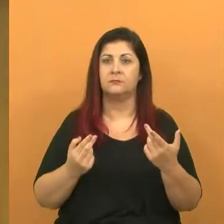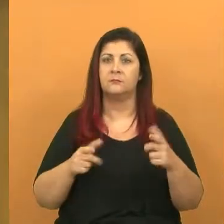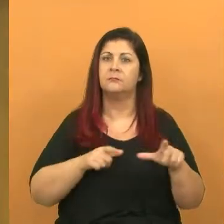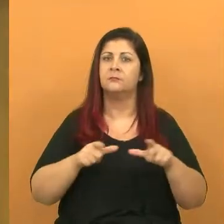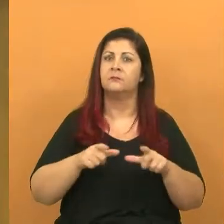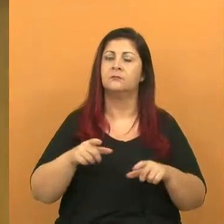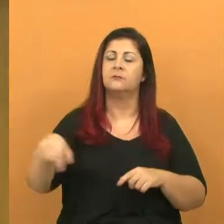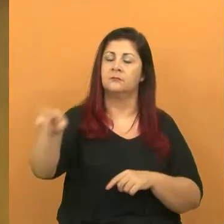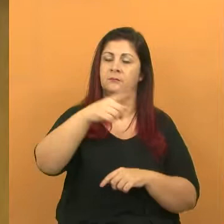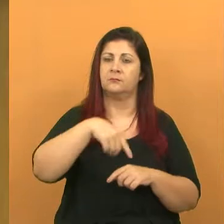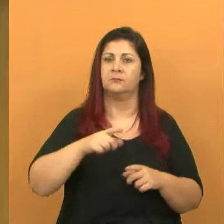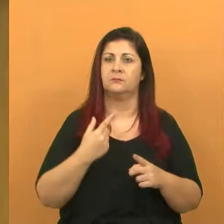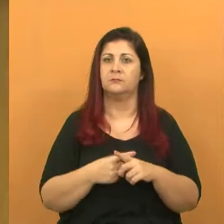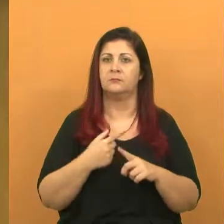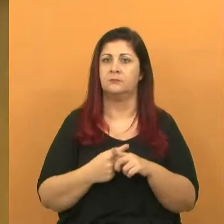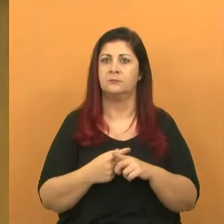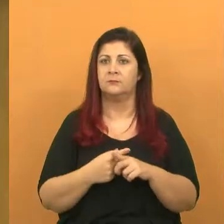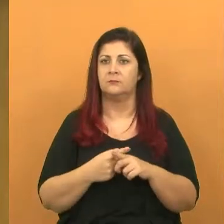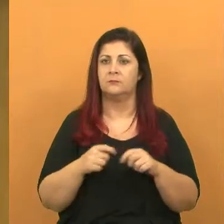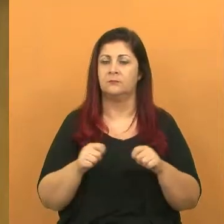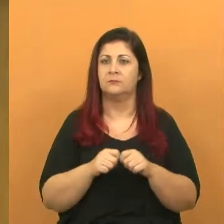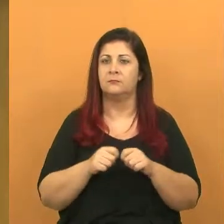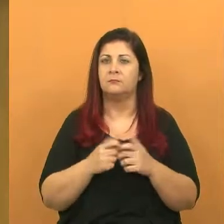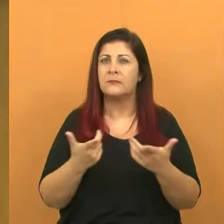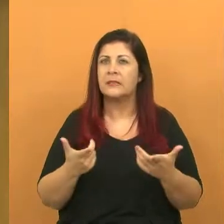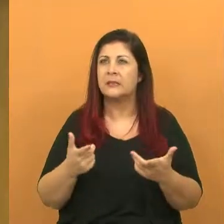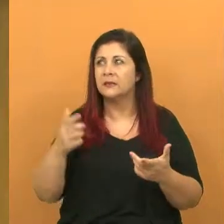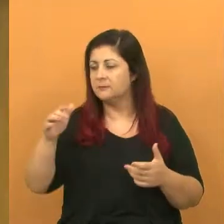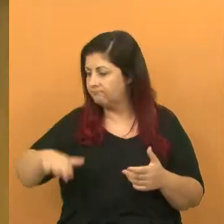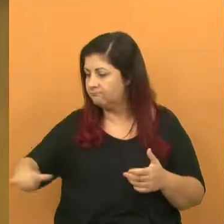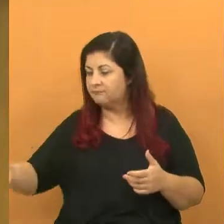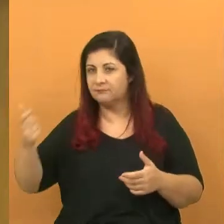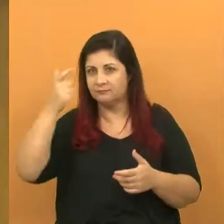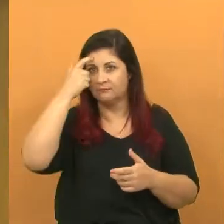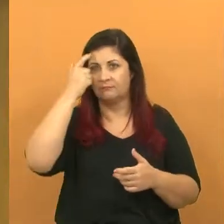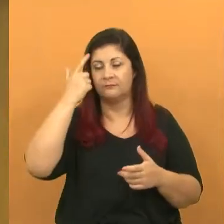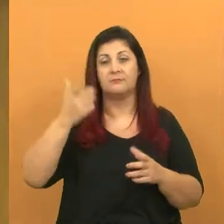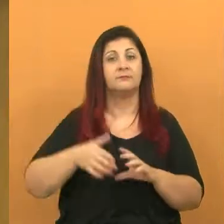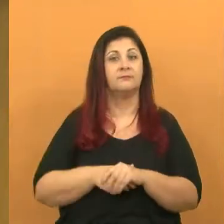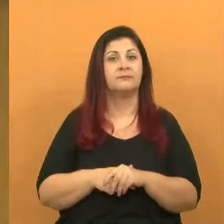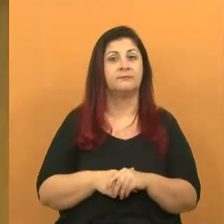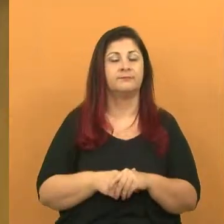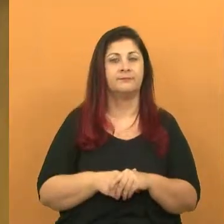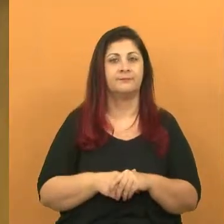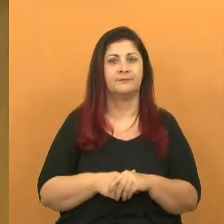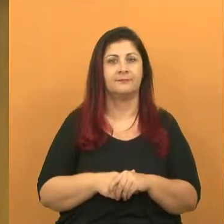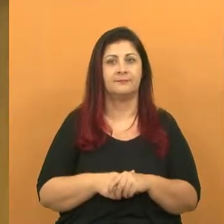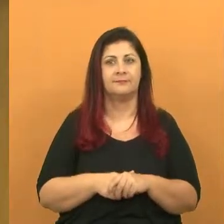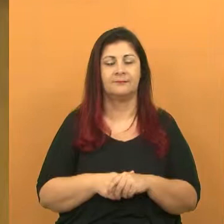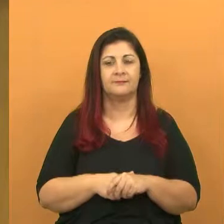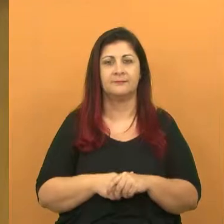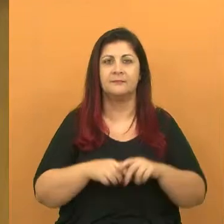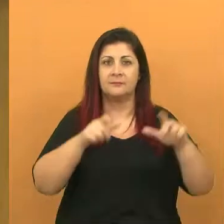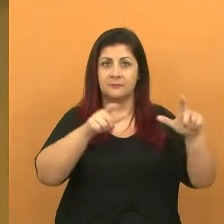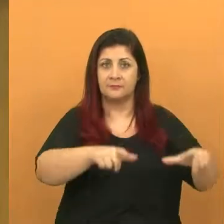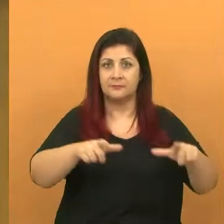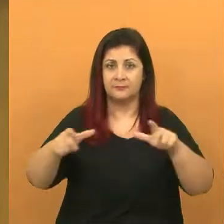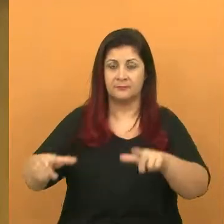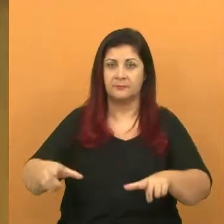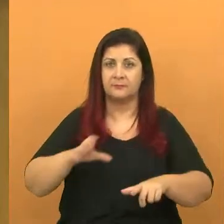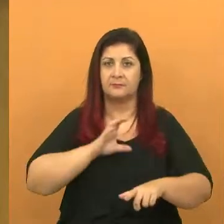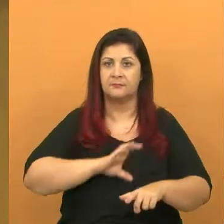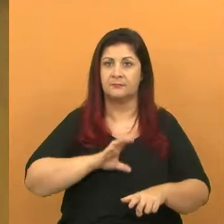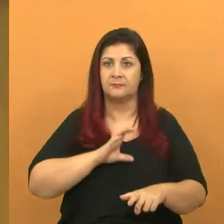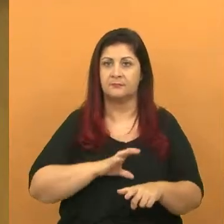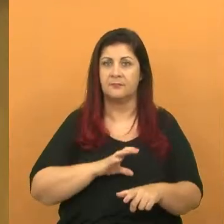ela mexe com o imaginário das nossas crianças, né? Eu fico pensando que em cantos dessa cidade as crianças já